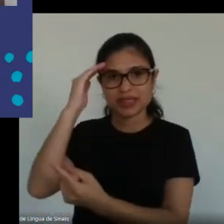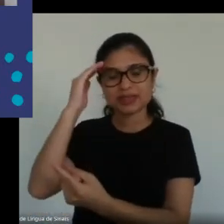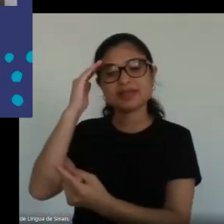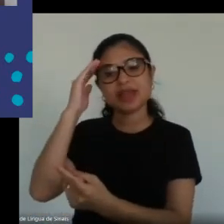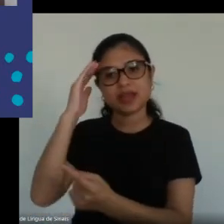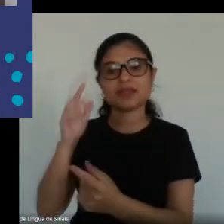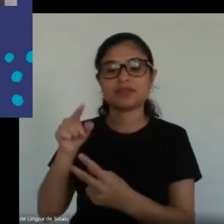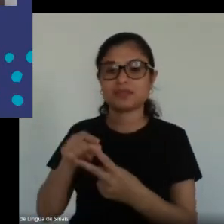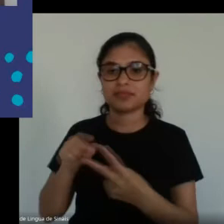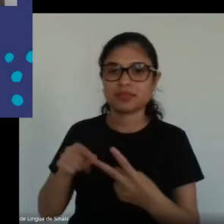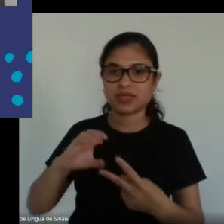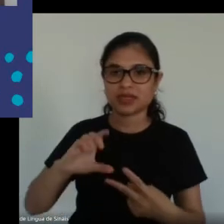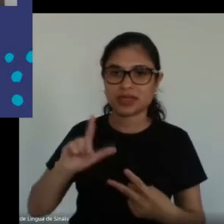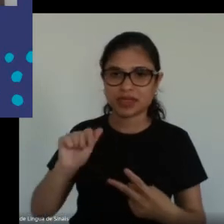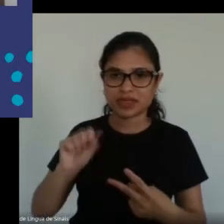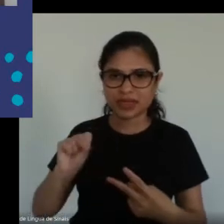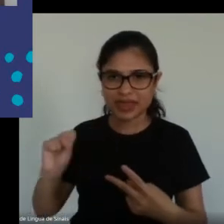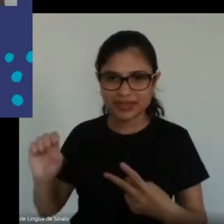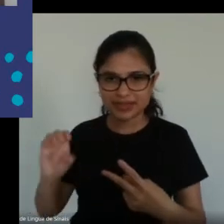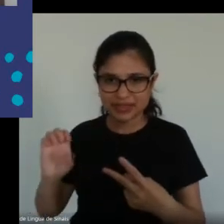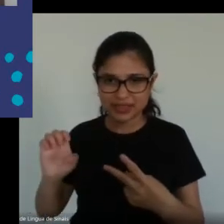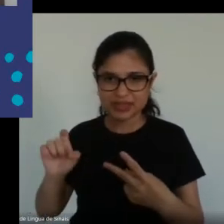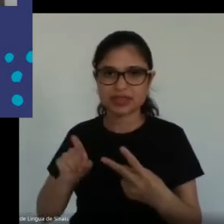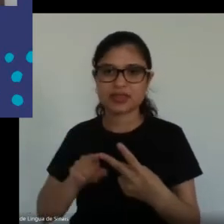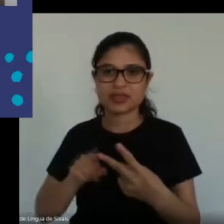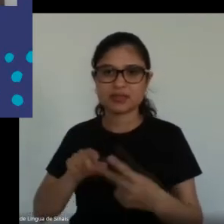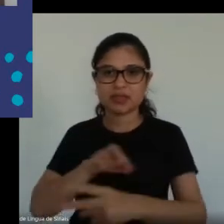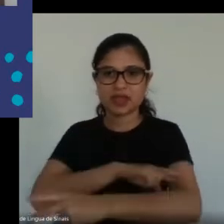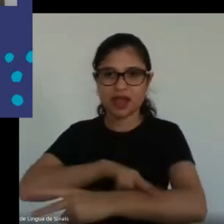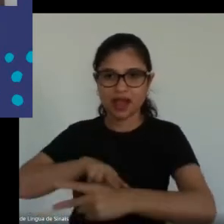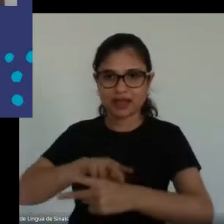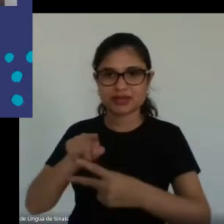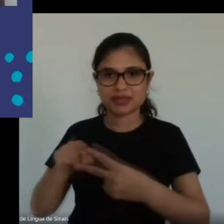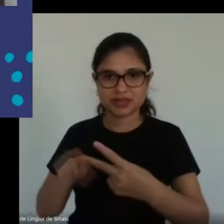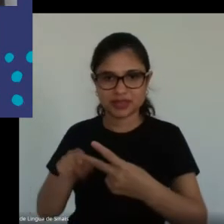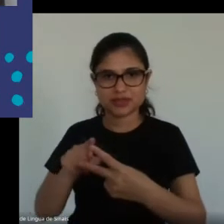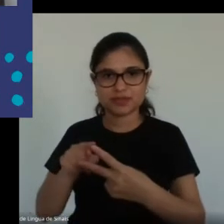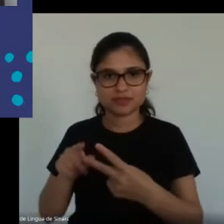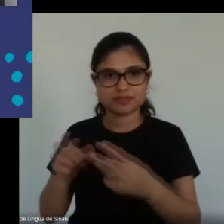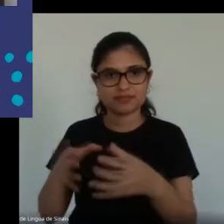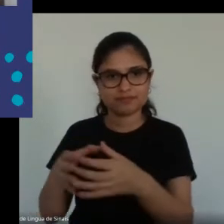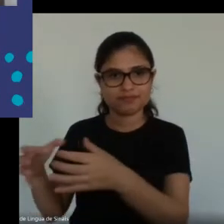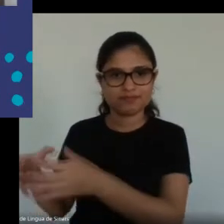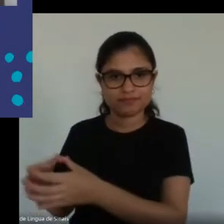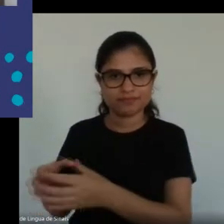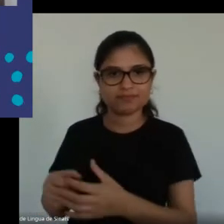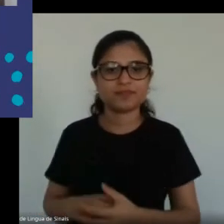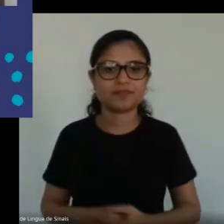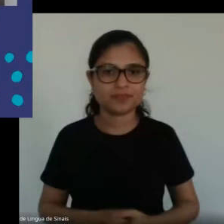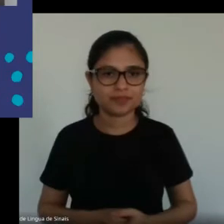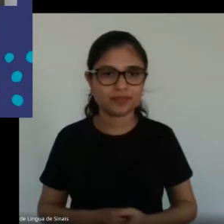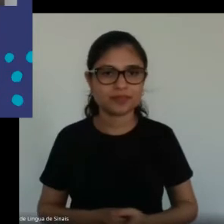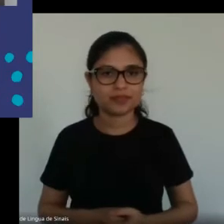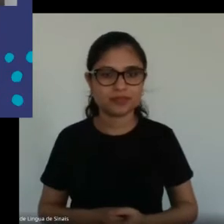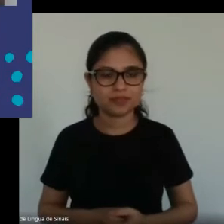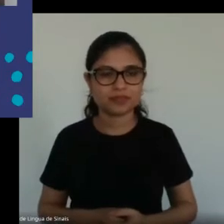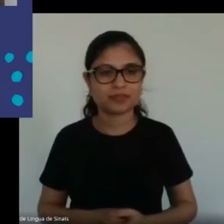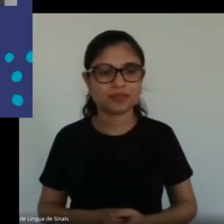recortes de classe e raça? Olha, tão importante quanto a pergunta anterior é essa, Maria,